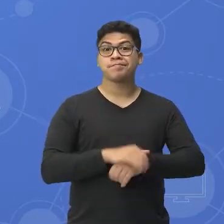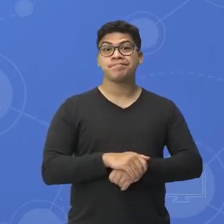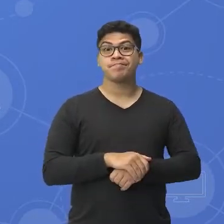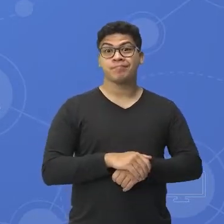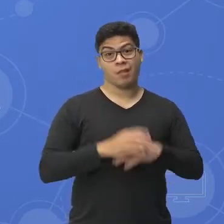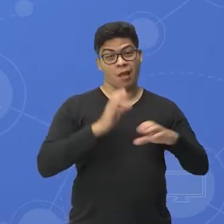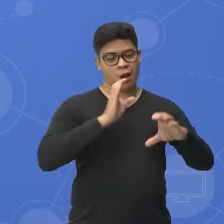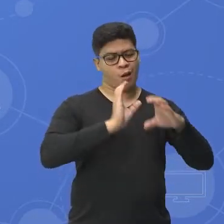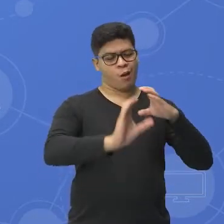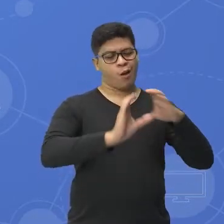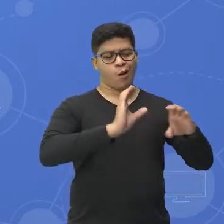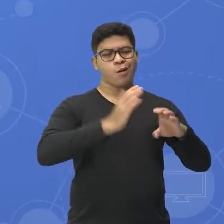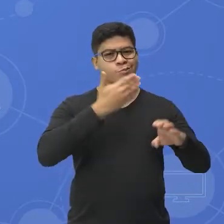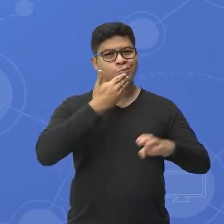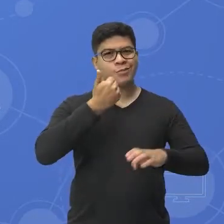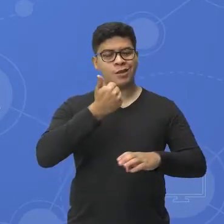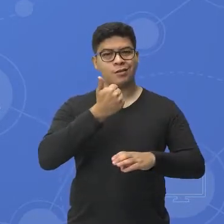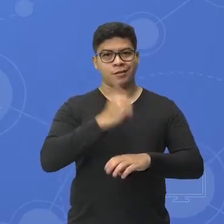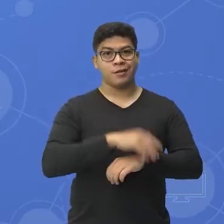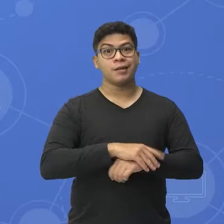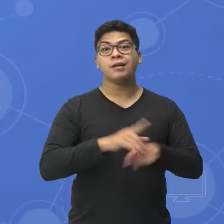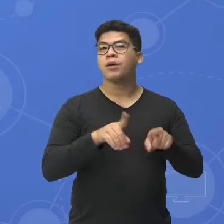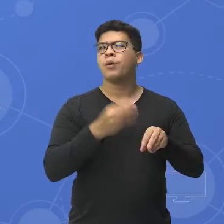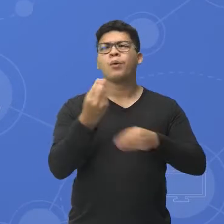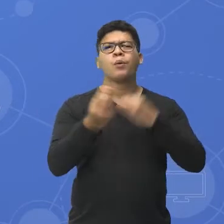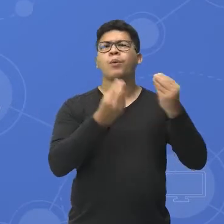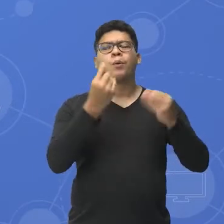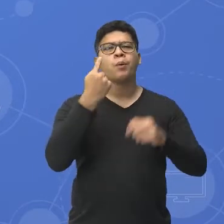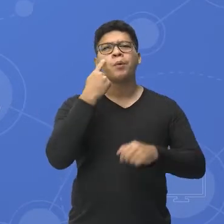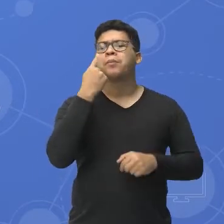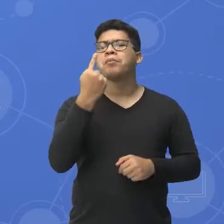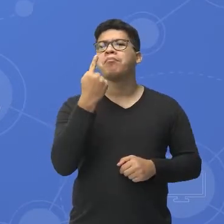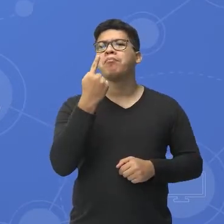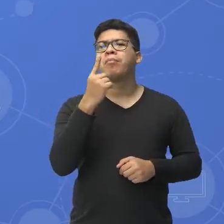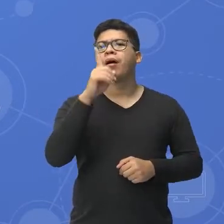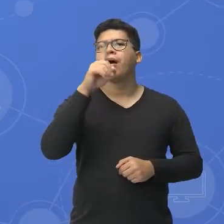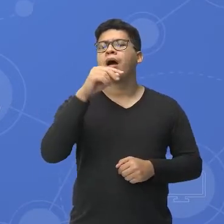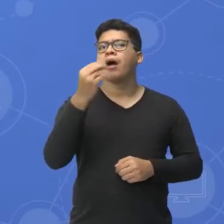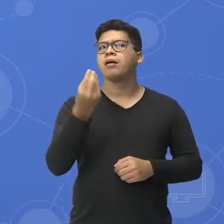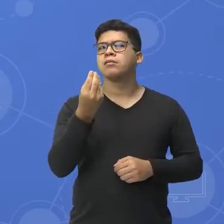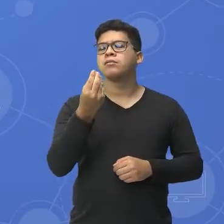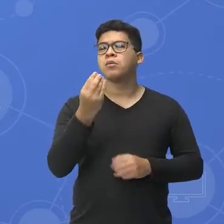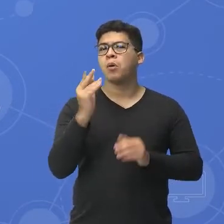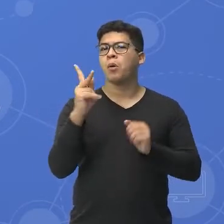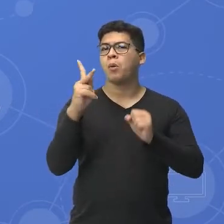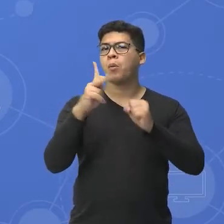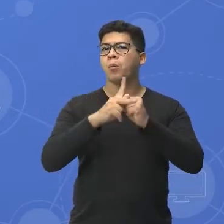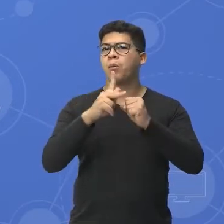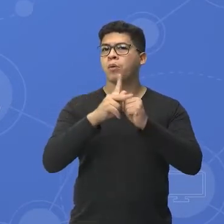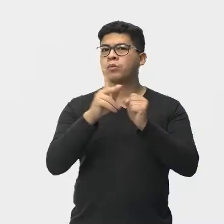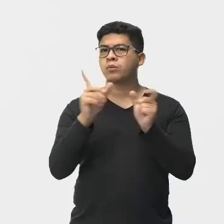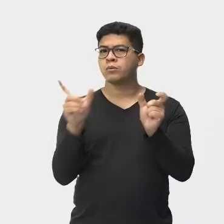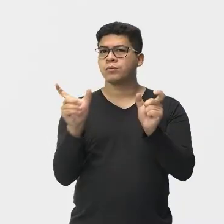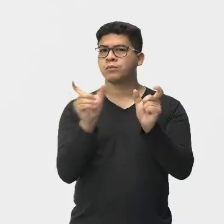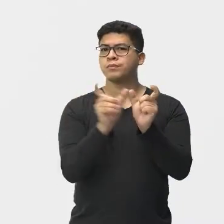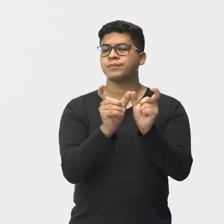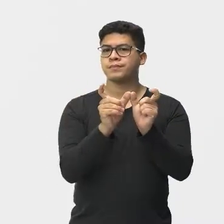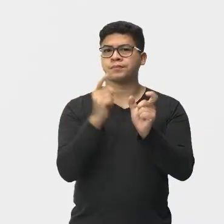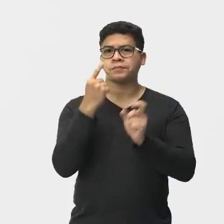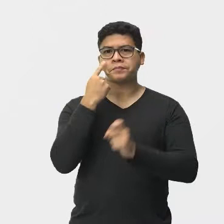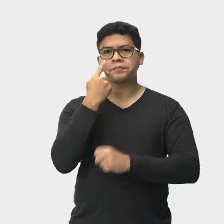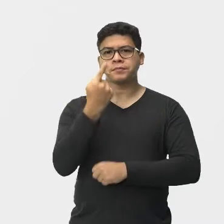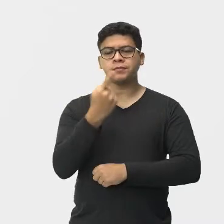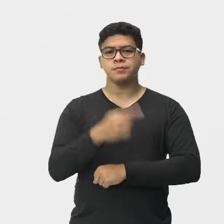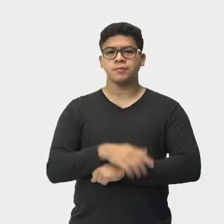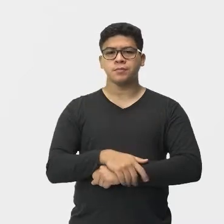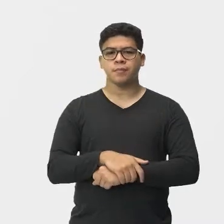Então, vamos entender, primeiramente, o que seriam esses pronombres complementos. Temos aqui, observe